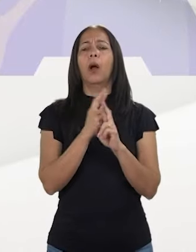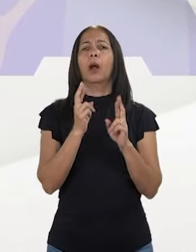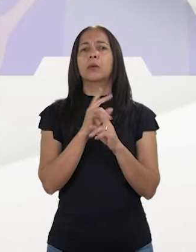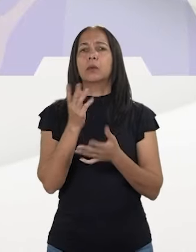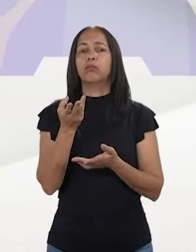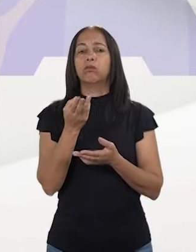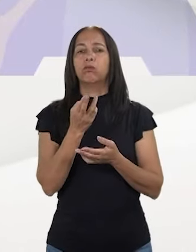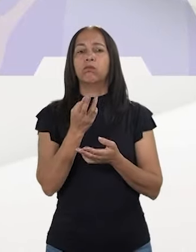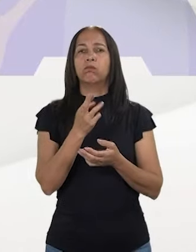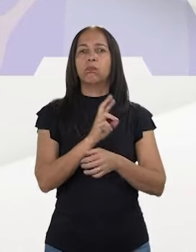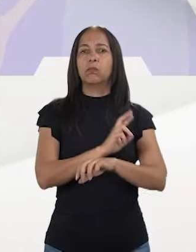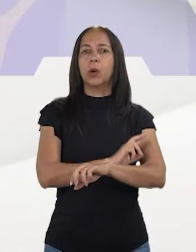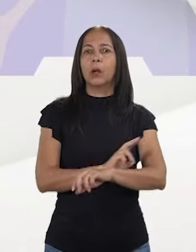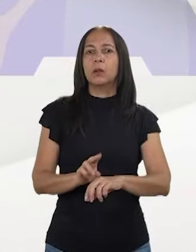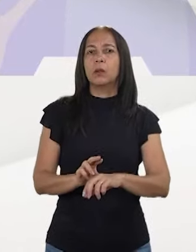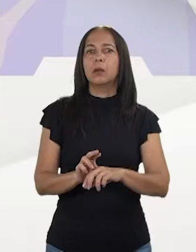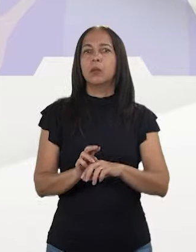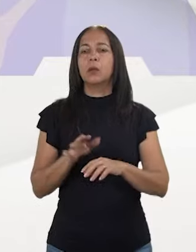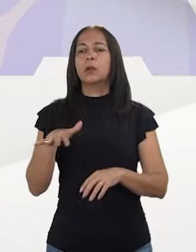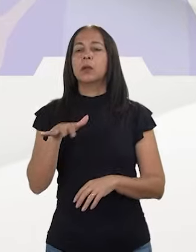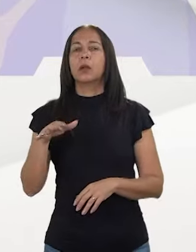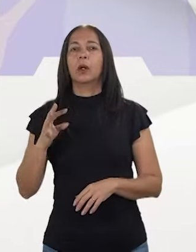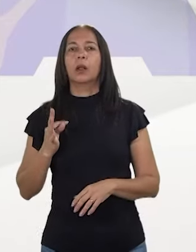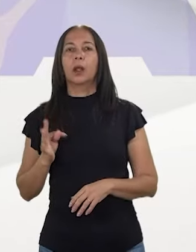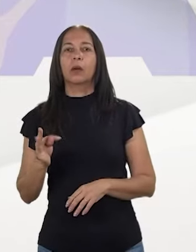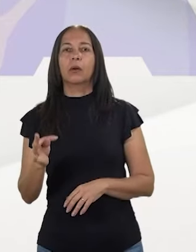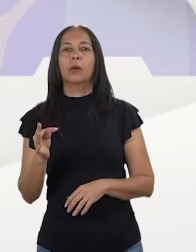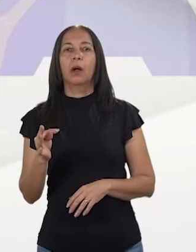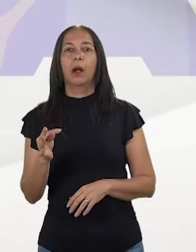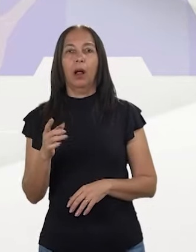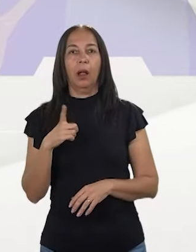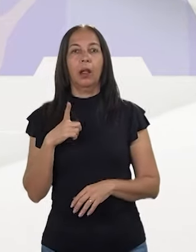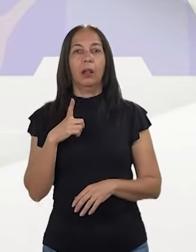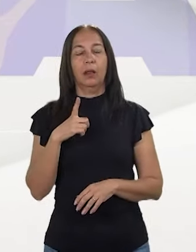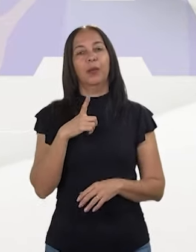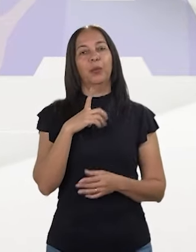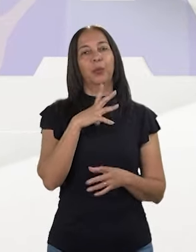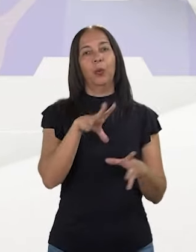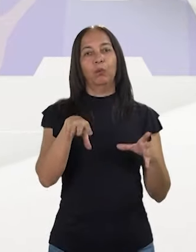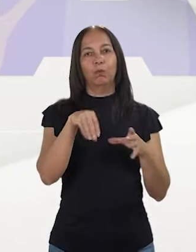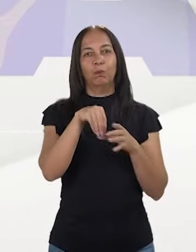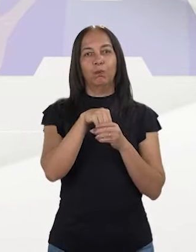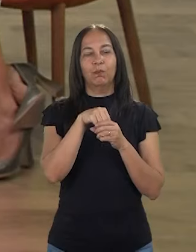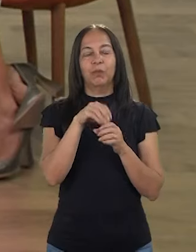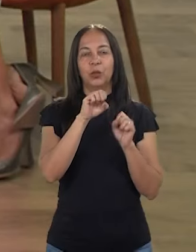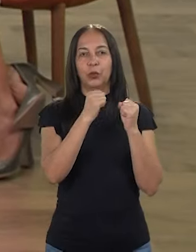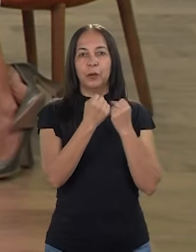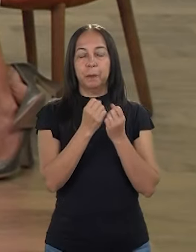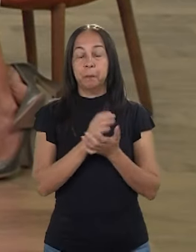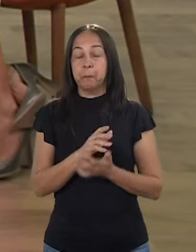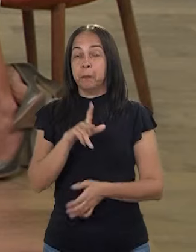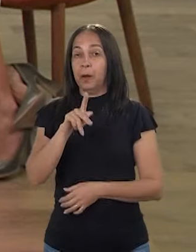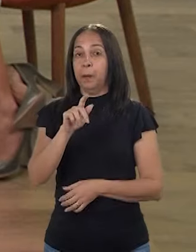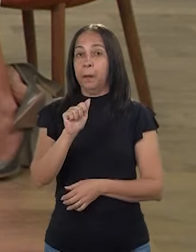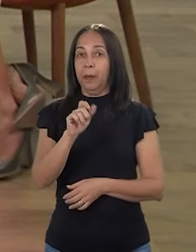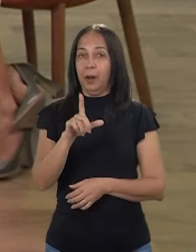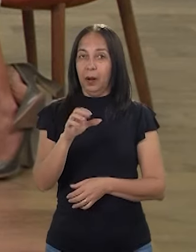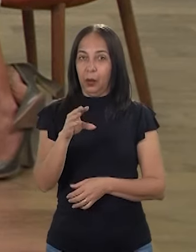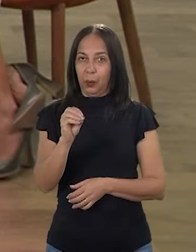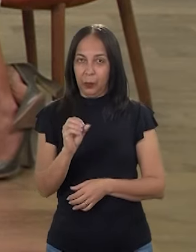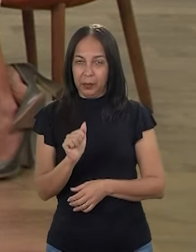racismo e o mundo das tecnologias digitais que cada vez mais permeiam o cotidiano da sociedade Paloma Saldanha Luís